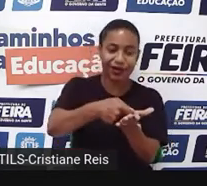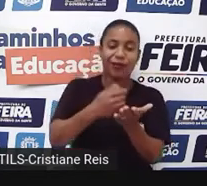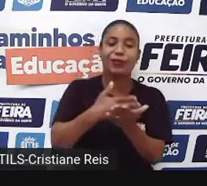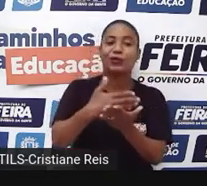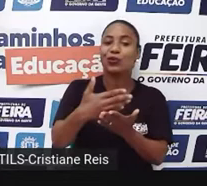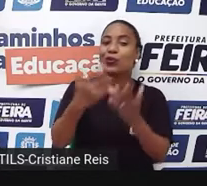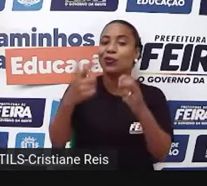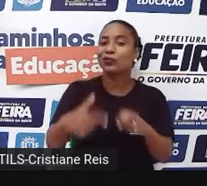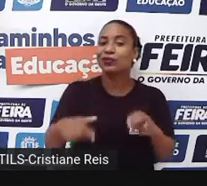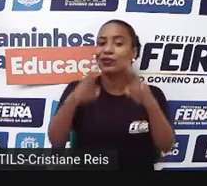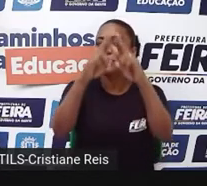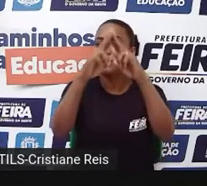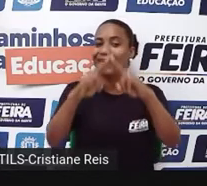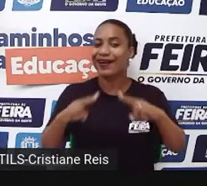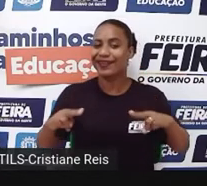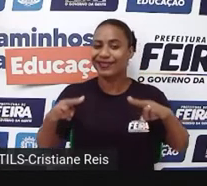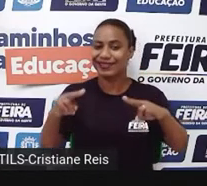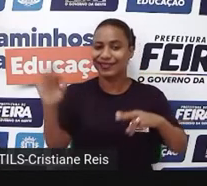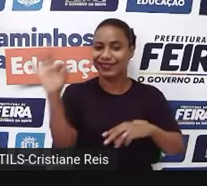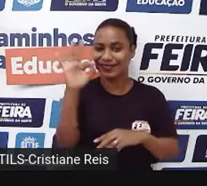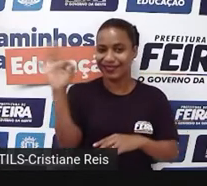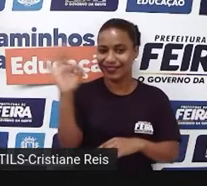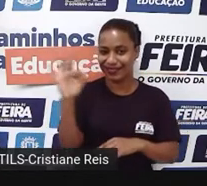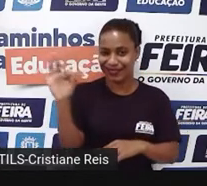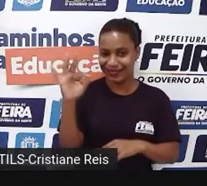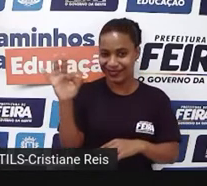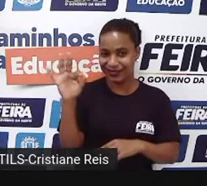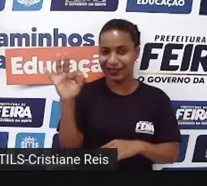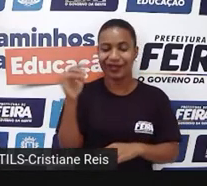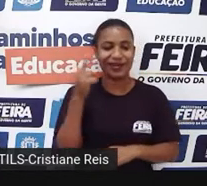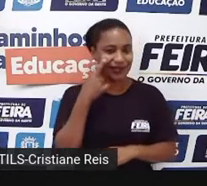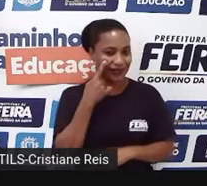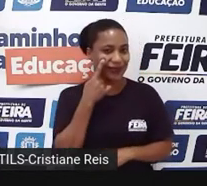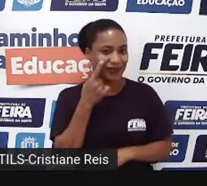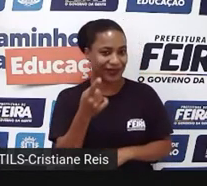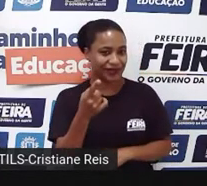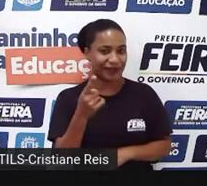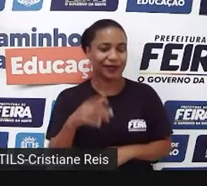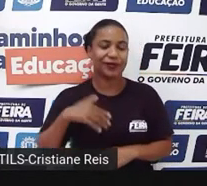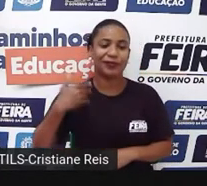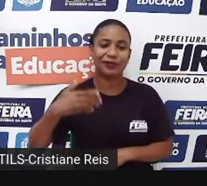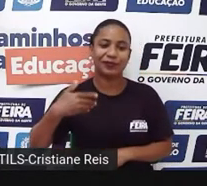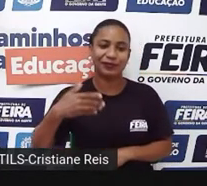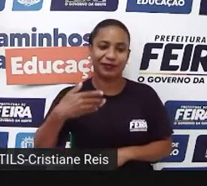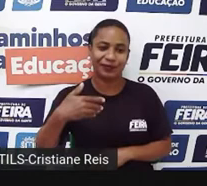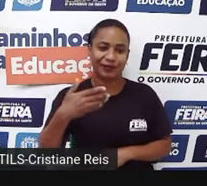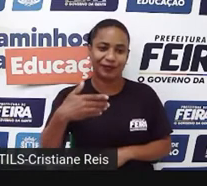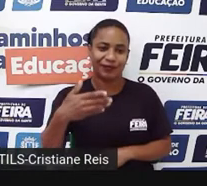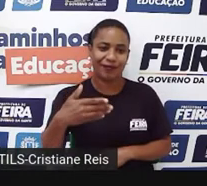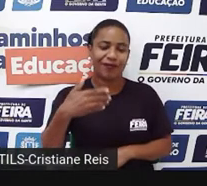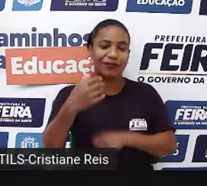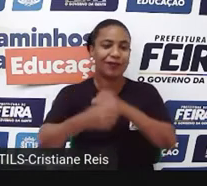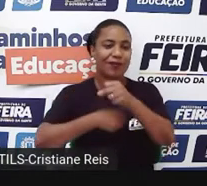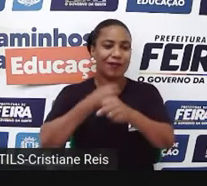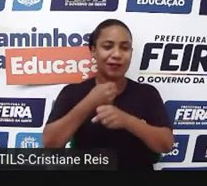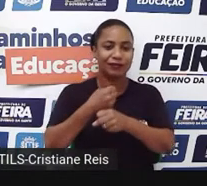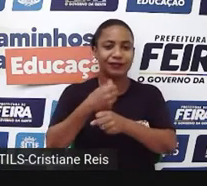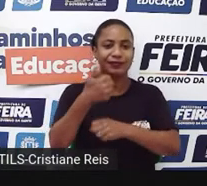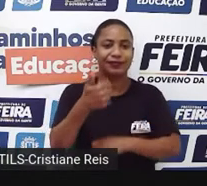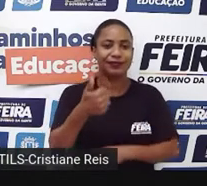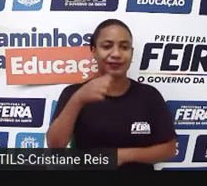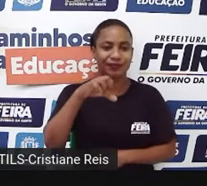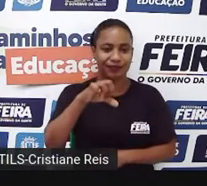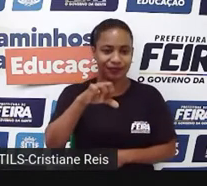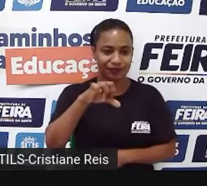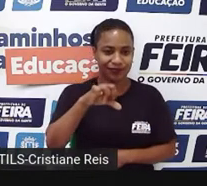Ok? Let's go. E a gente caminha um pouquinho mais no tempo, lá para 1900,